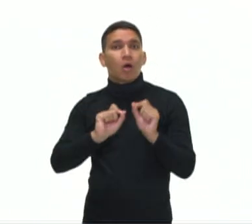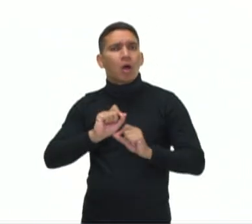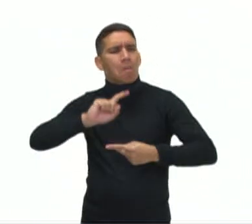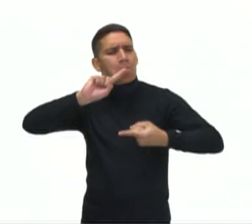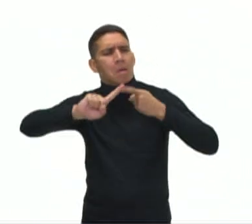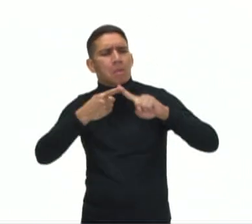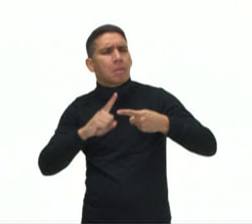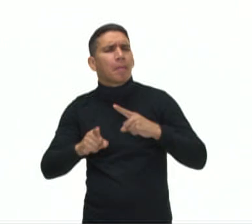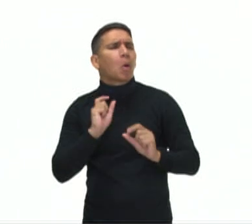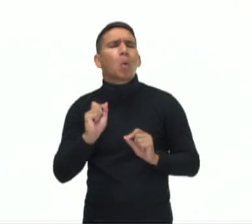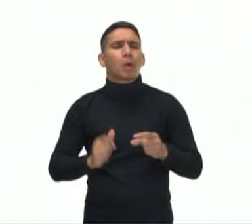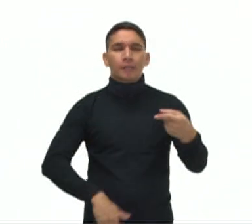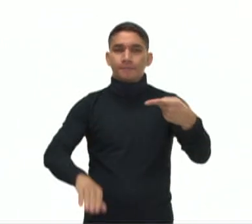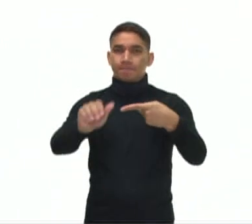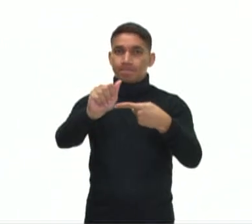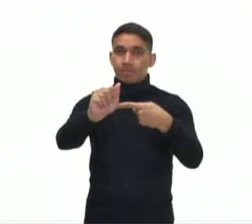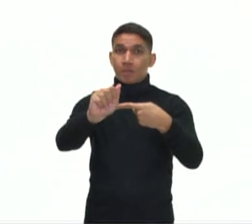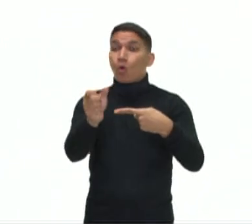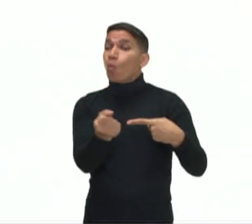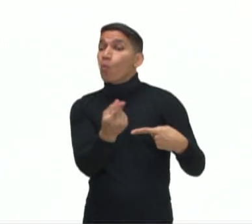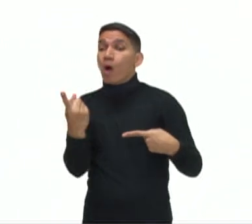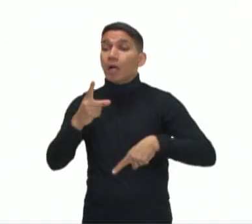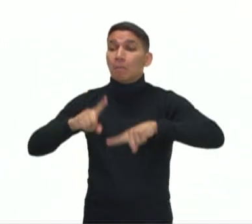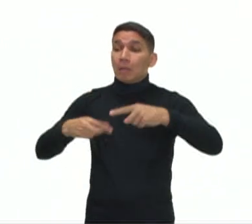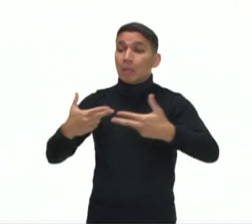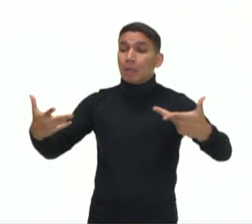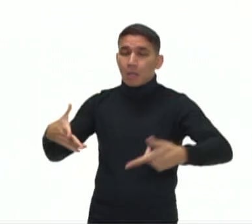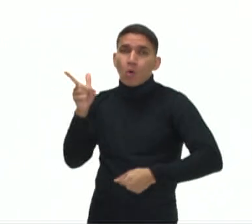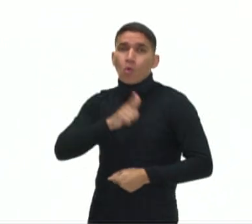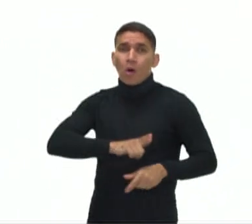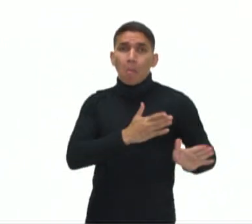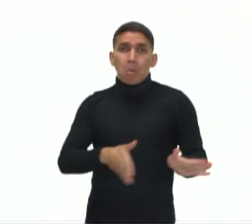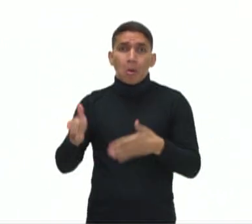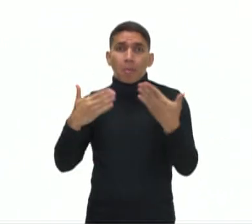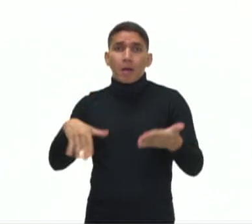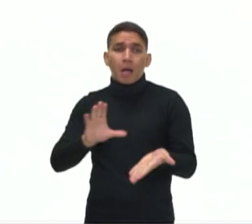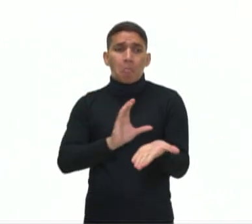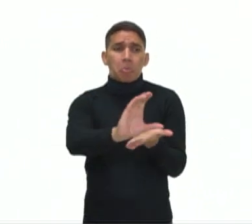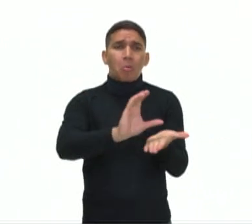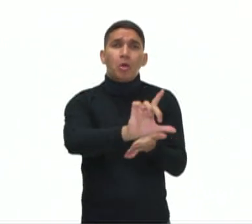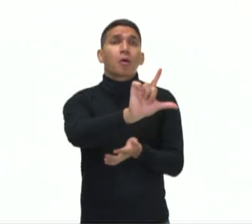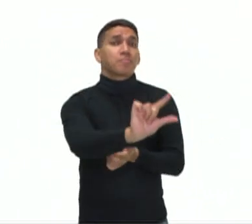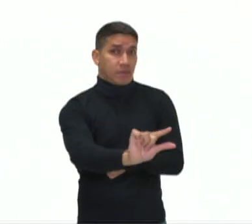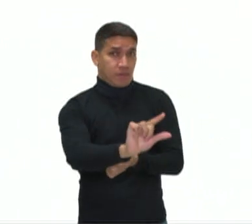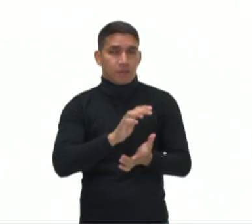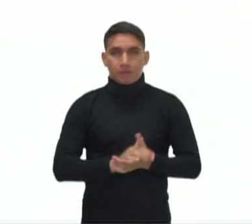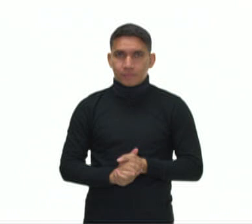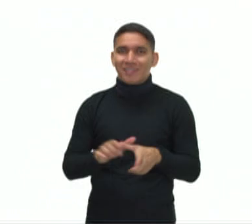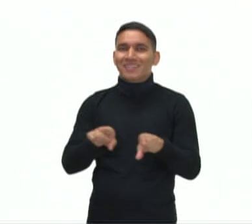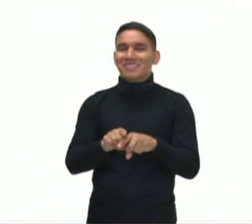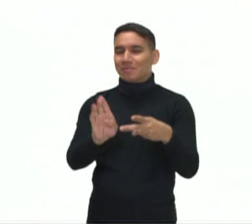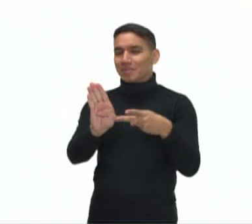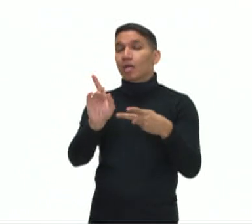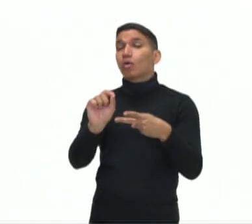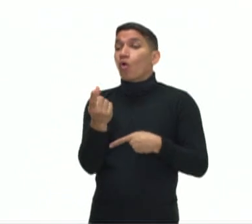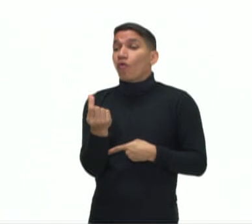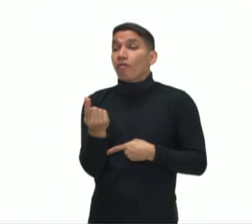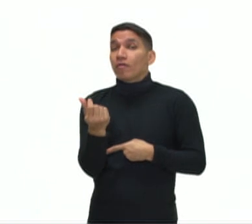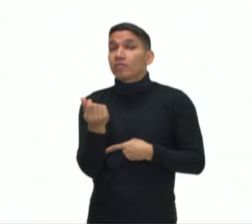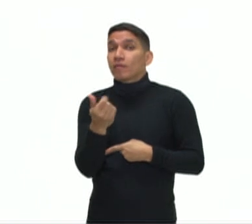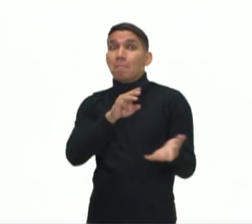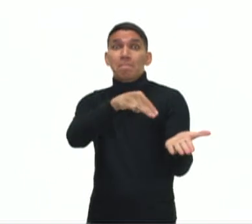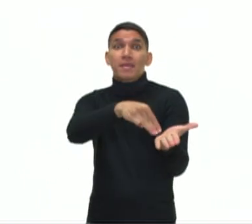calcule a quantidade de unidades produzida para que o custo seja mínimo e o valor mínimo do